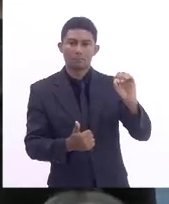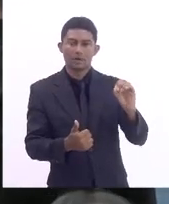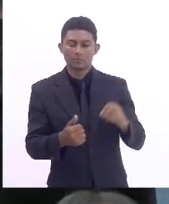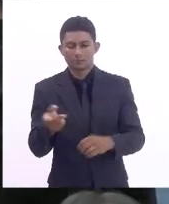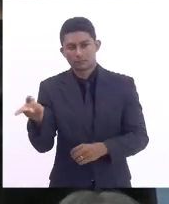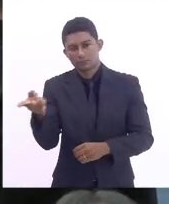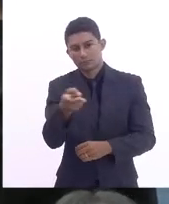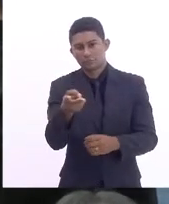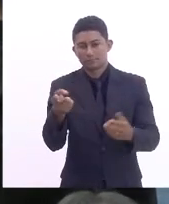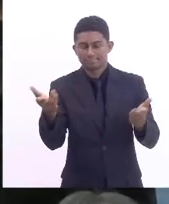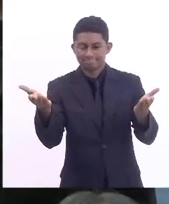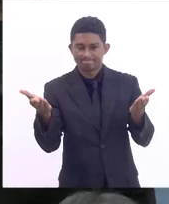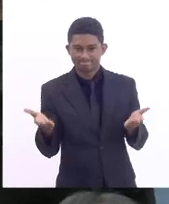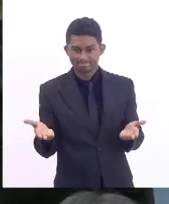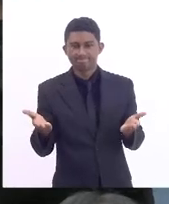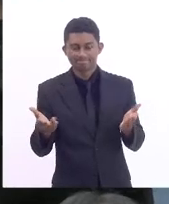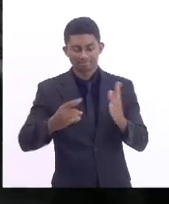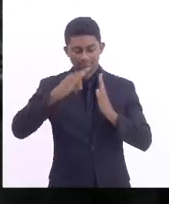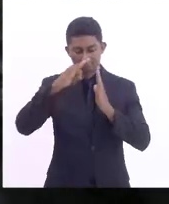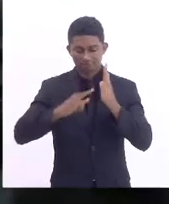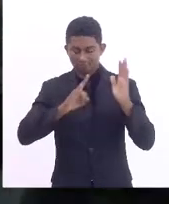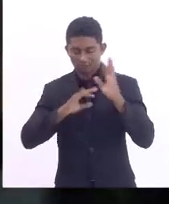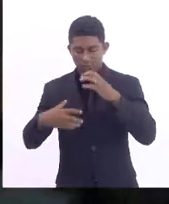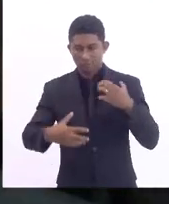Santos para receber o termo de Posse